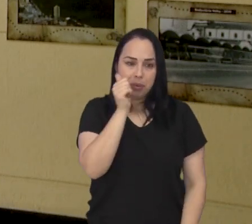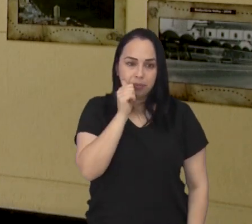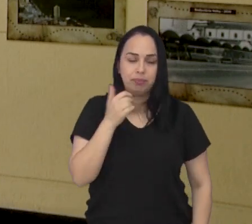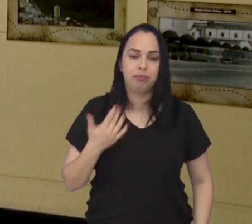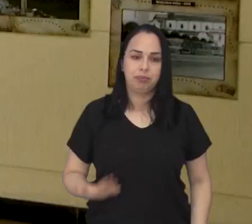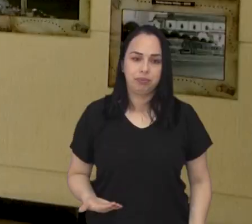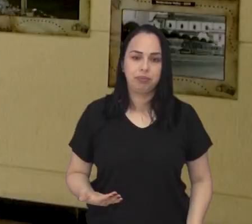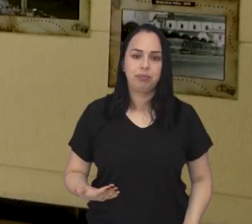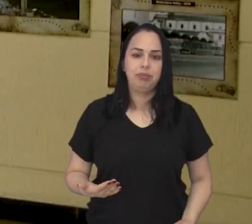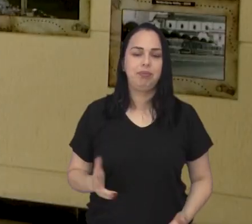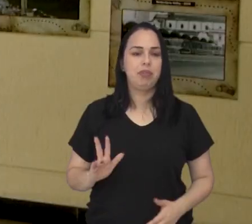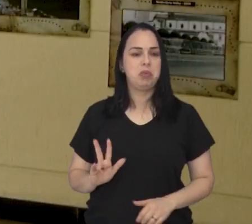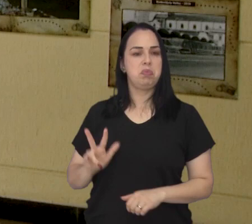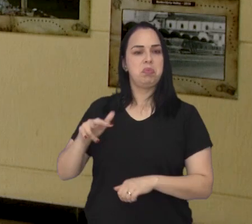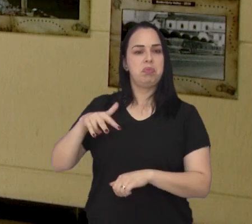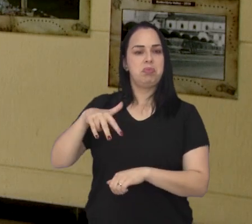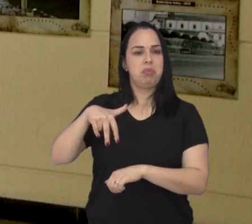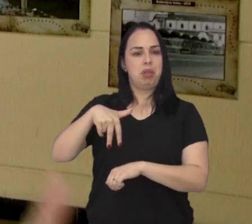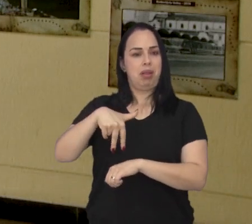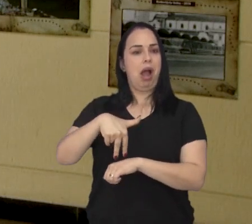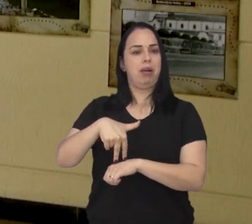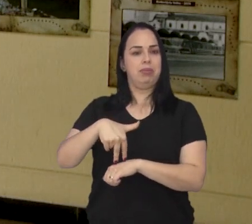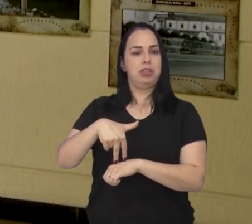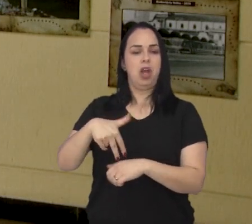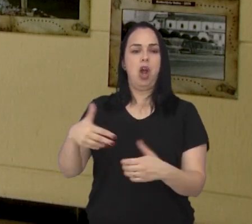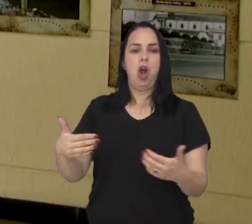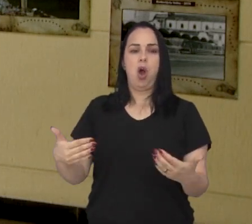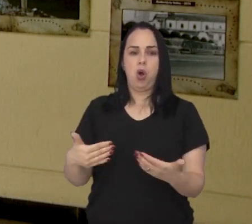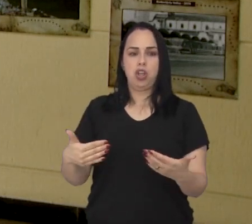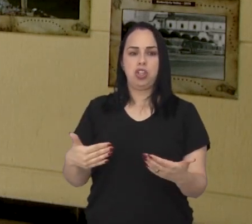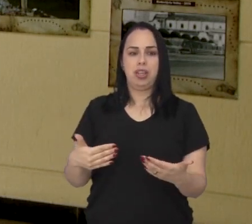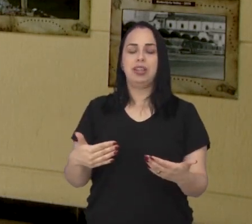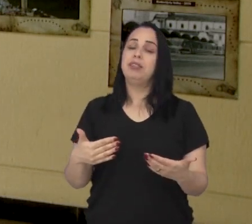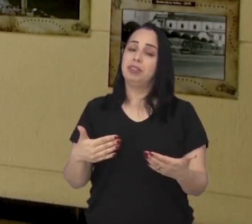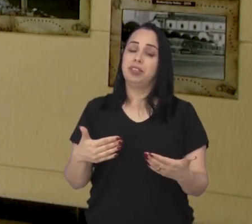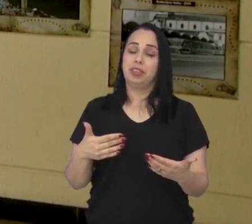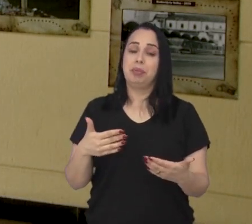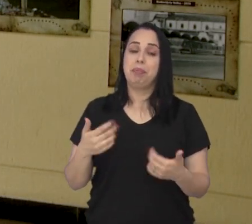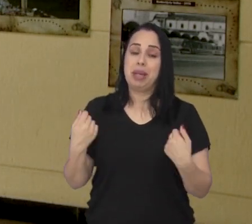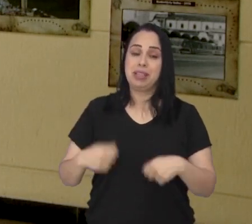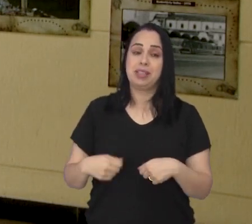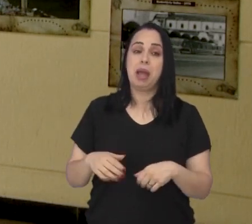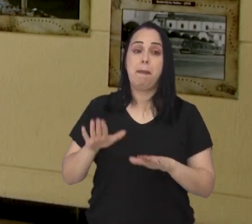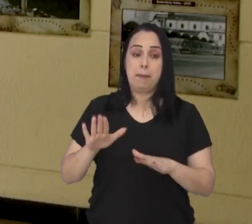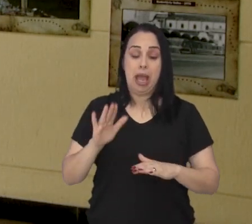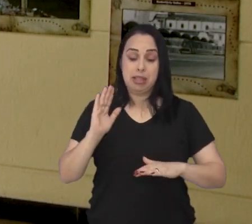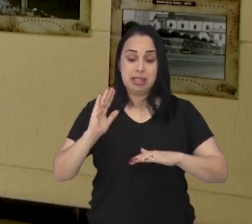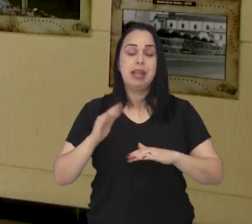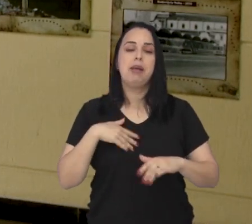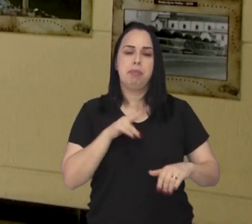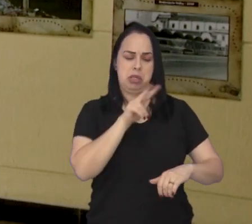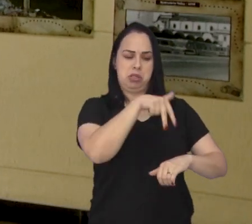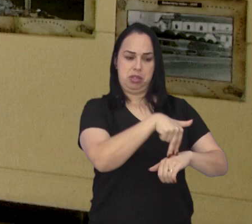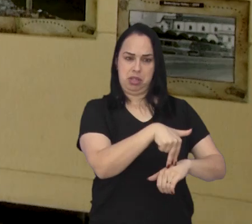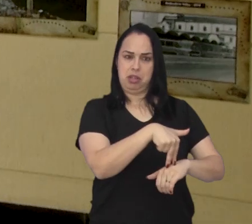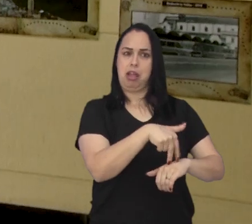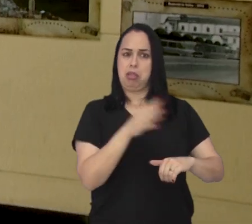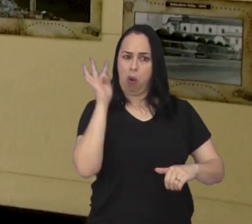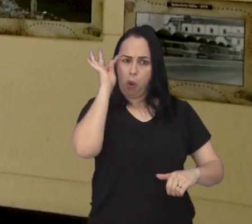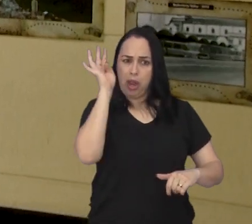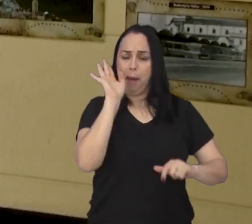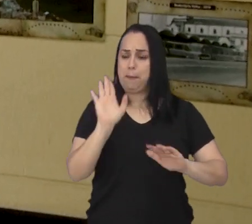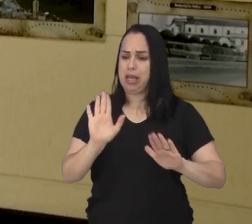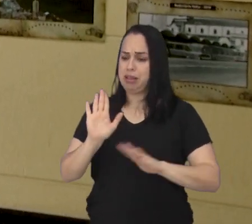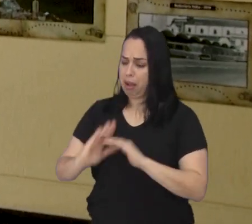as mulheres né estão vivendo esse empoderamento né que hoje Se Prega mas a gente tem que ter na prática também e